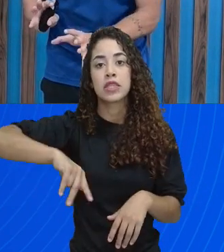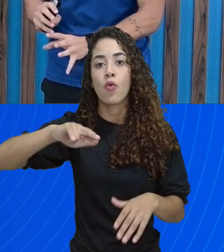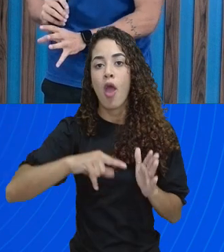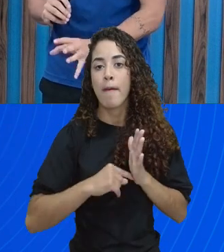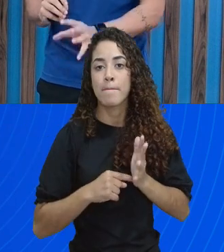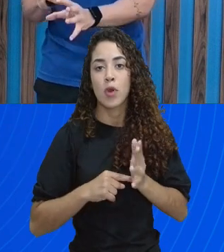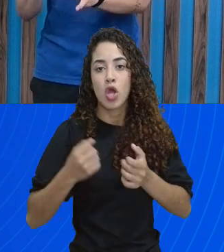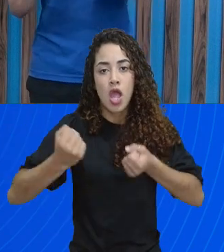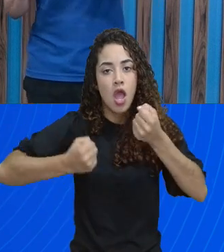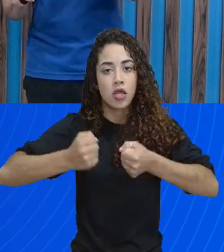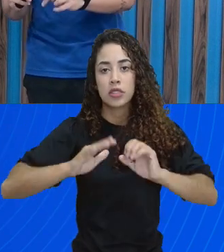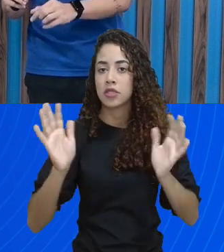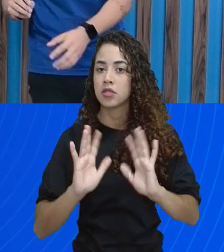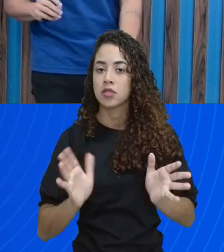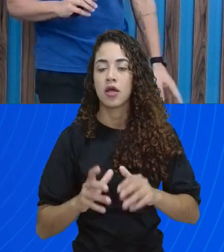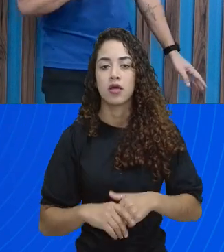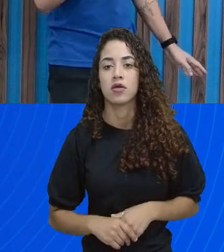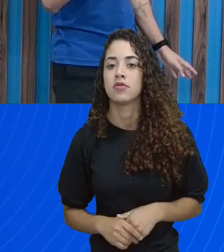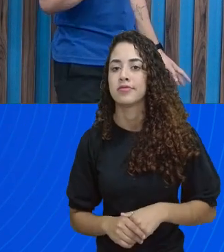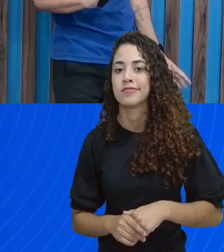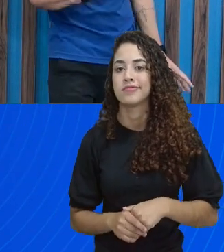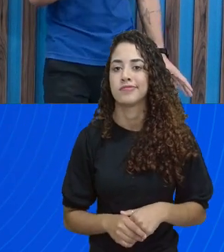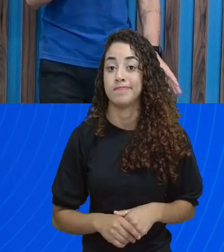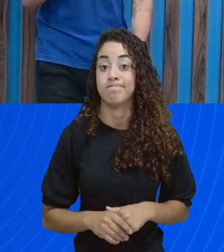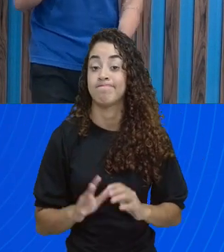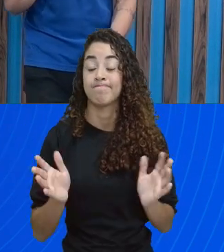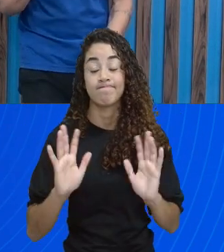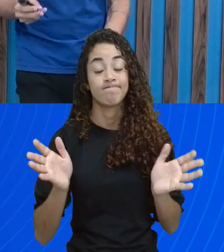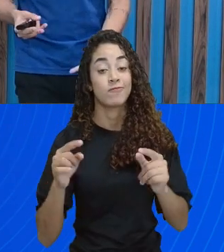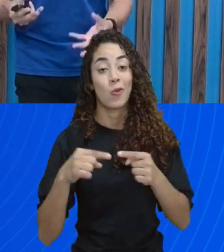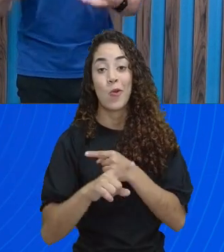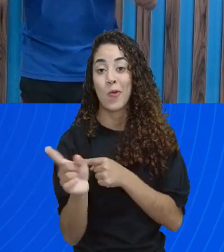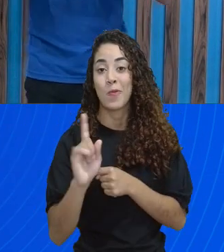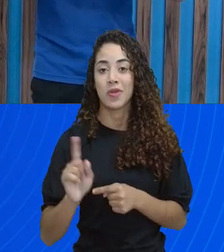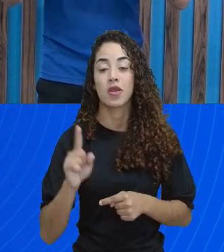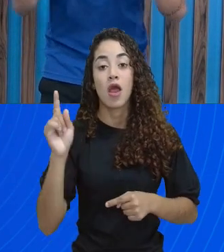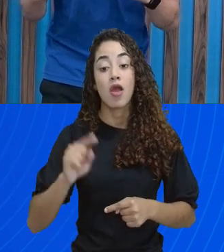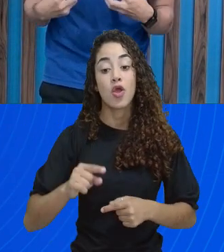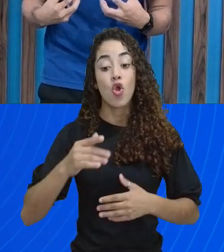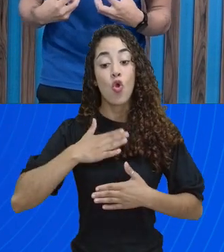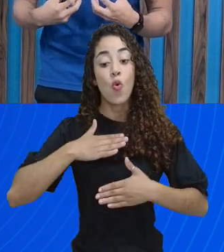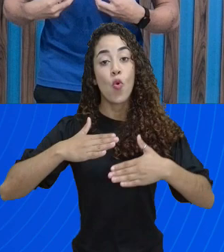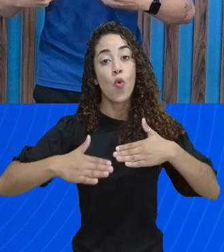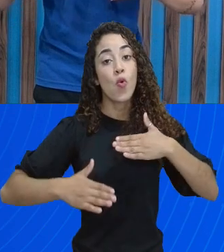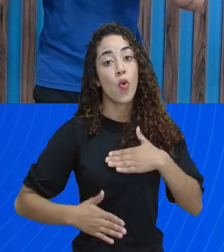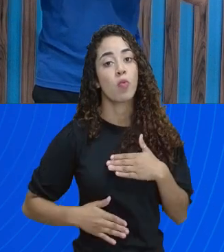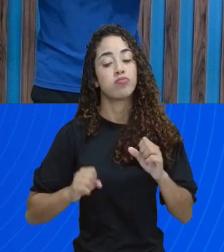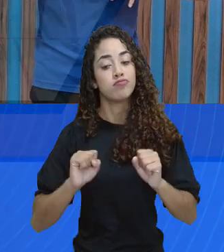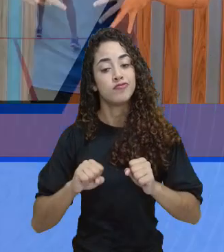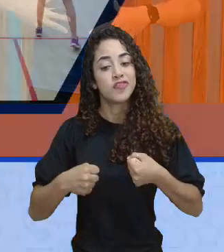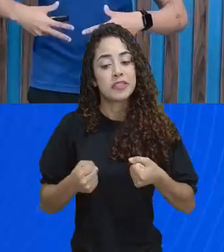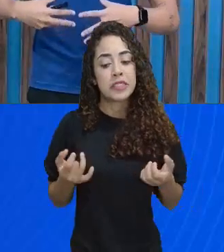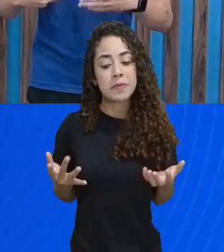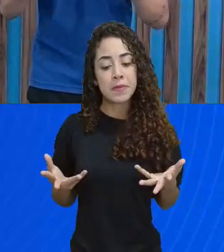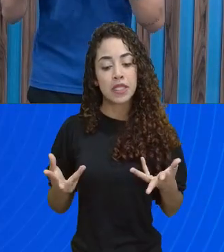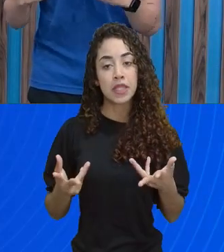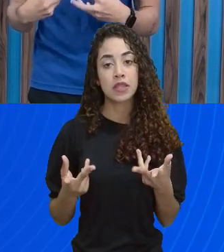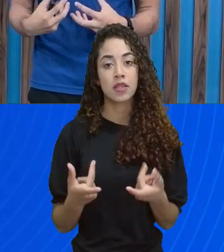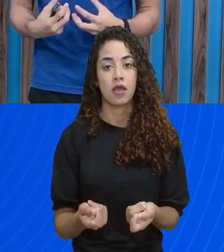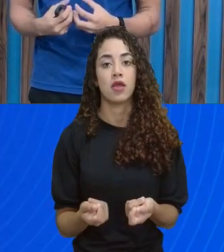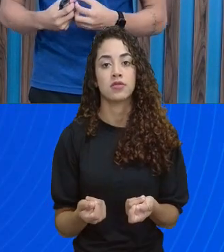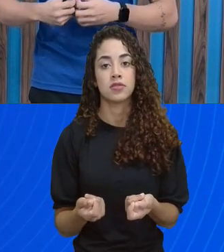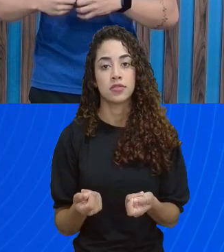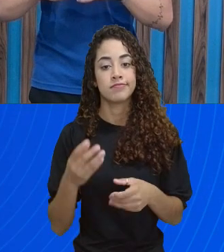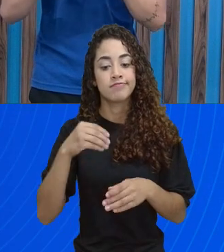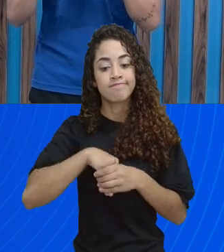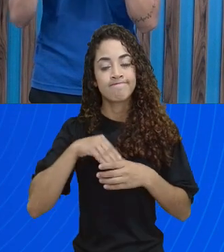não, viu? Quer dizer, o motor tá pegando hoje, amanhã não tá. Não, não é não. É o desempenho do nosso corpo, né? As nossas habilidades